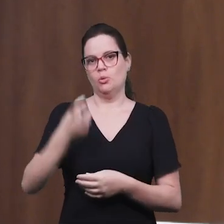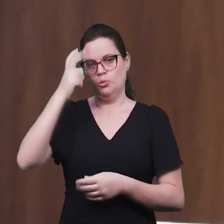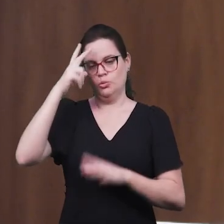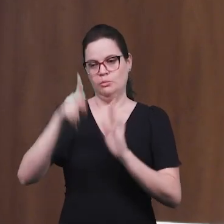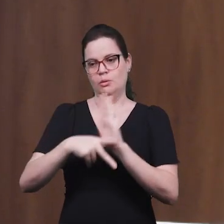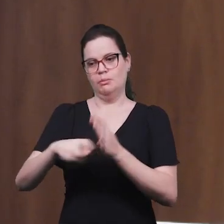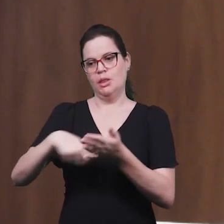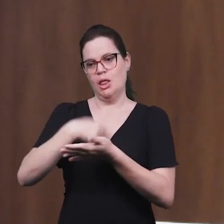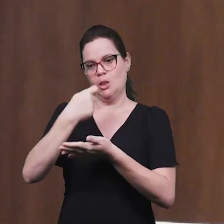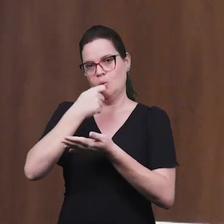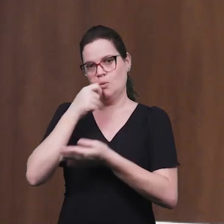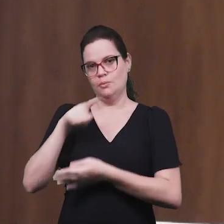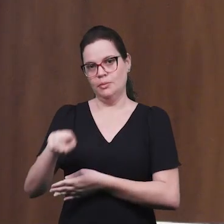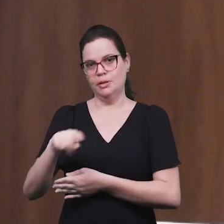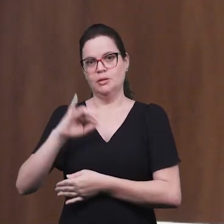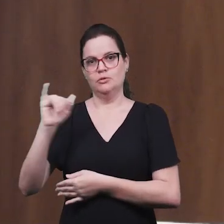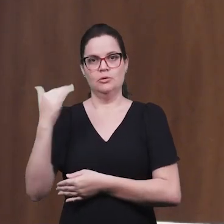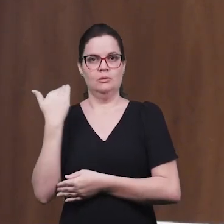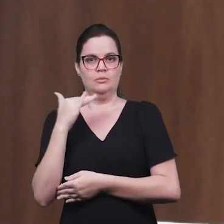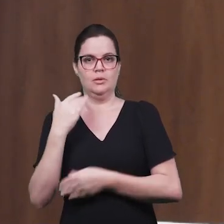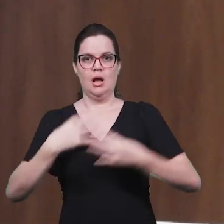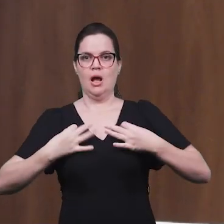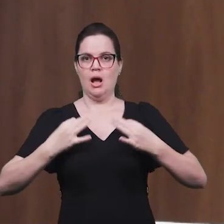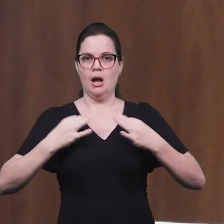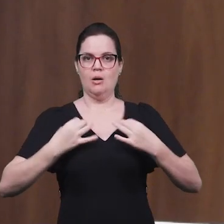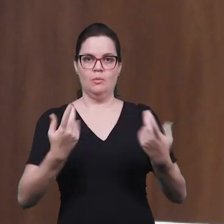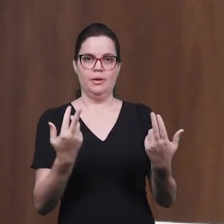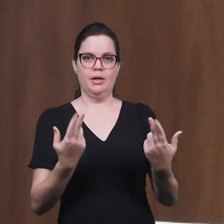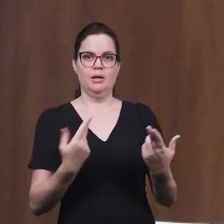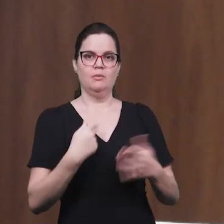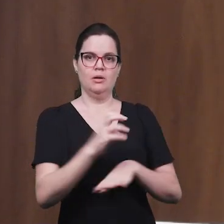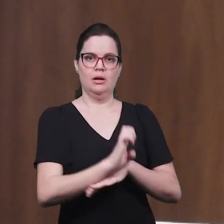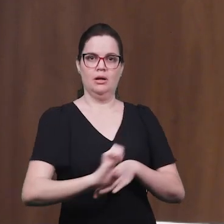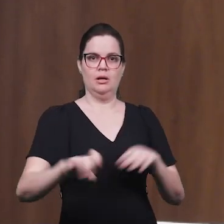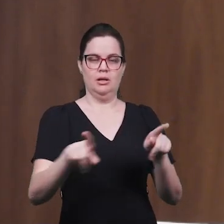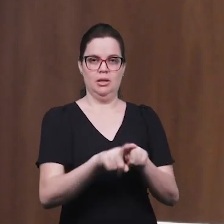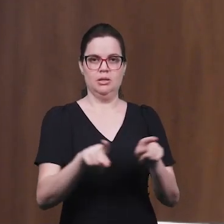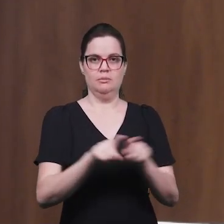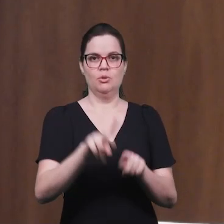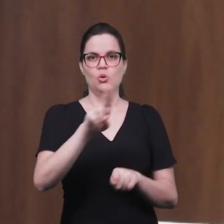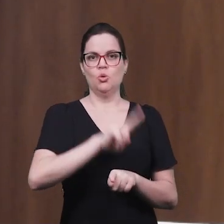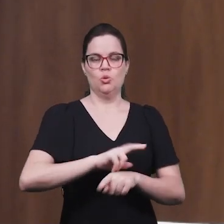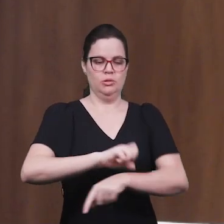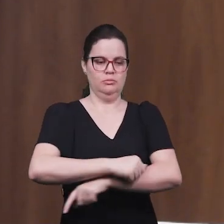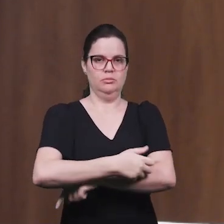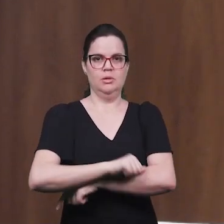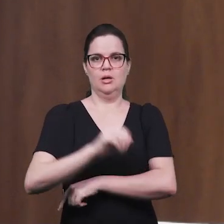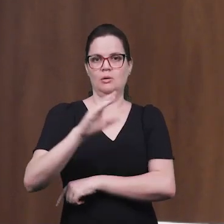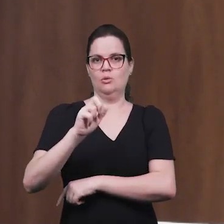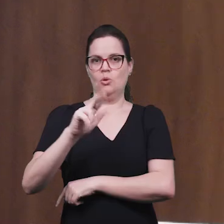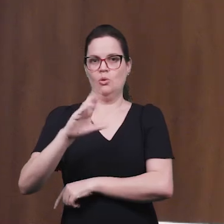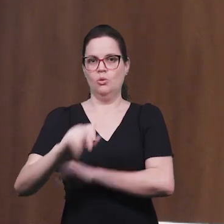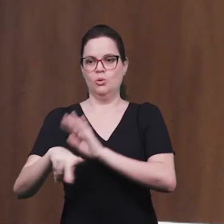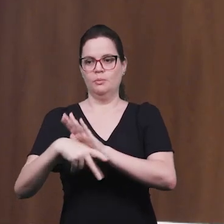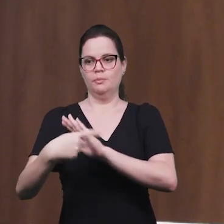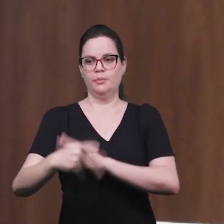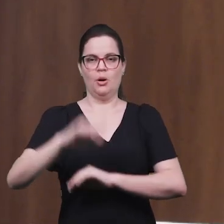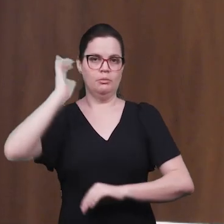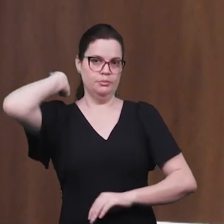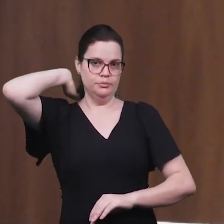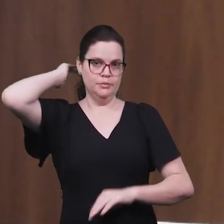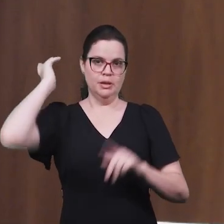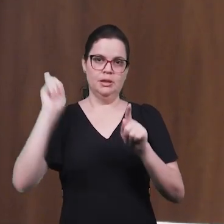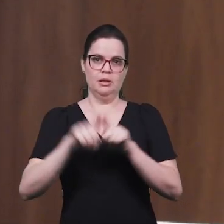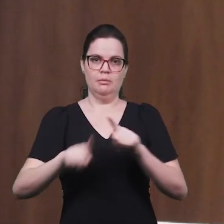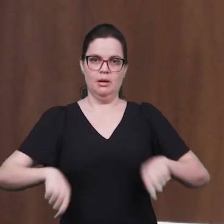da comida de João Batista. Ele usava uma roupa semelhante à do profeta Elias, que também se vestia de couro, de peles, e também usava